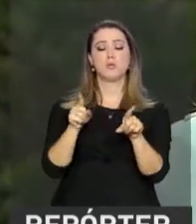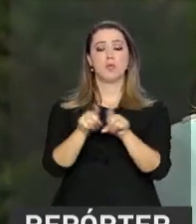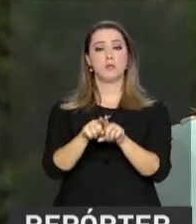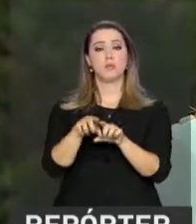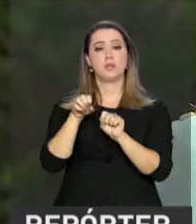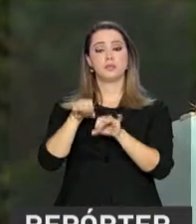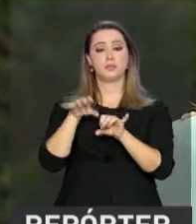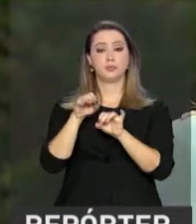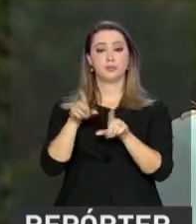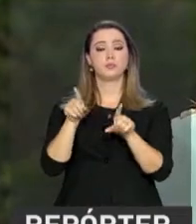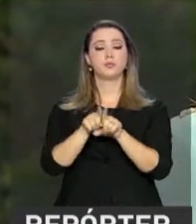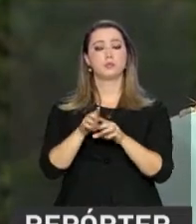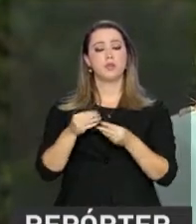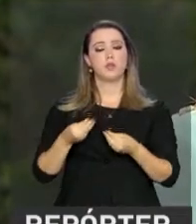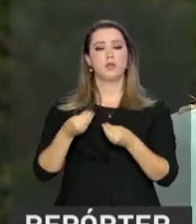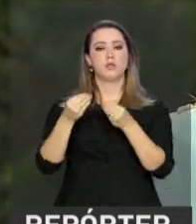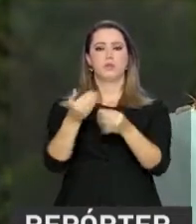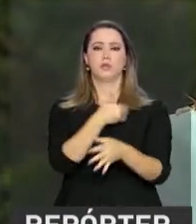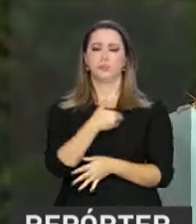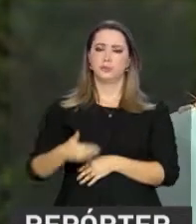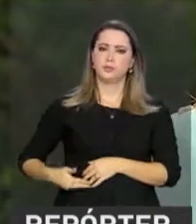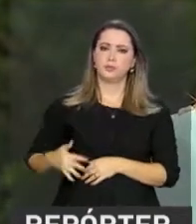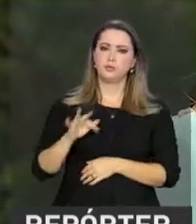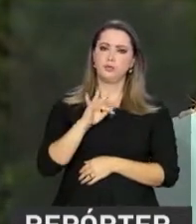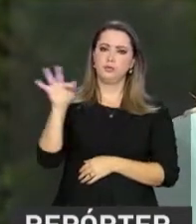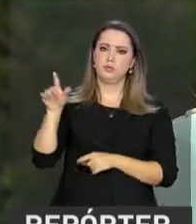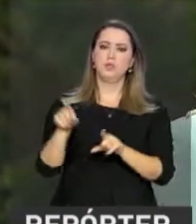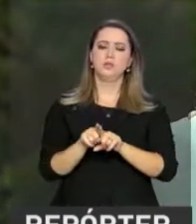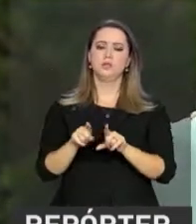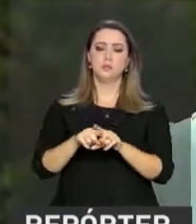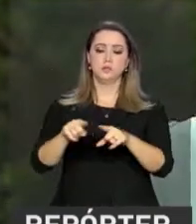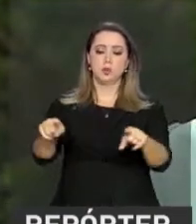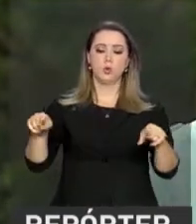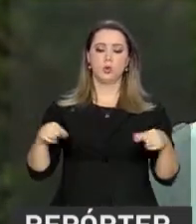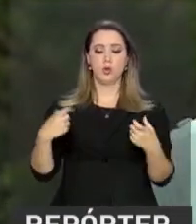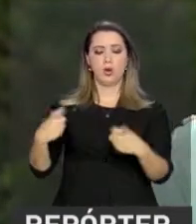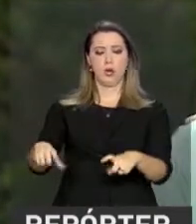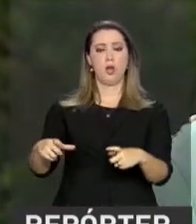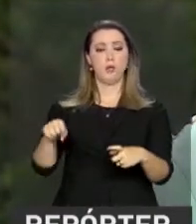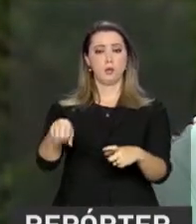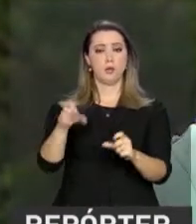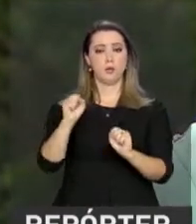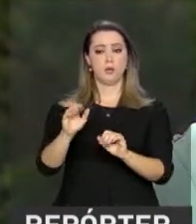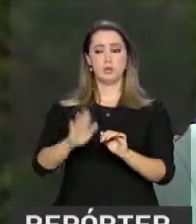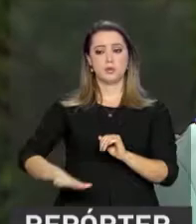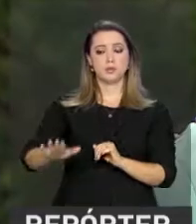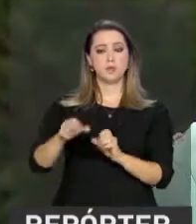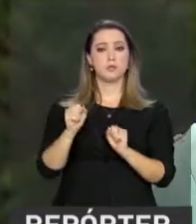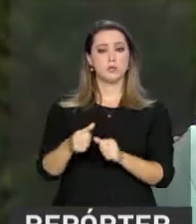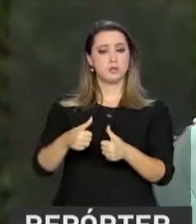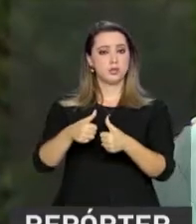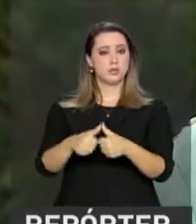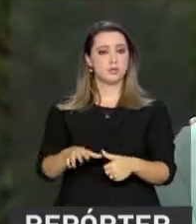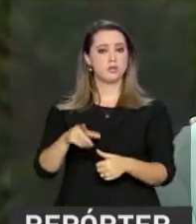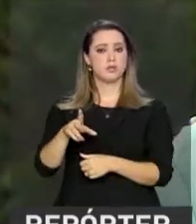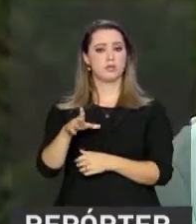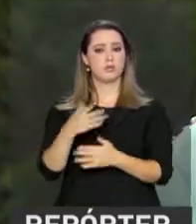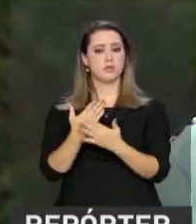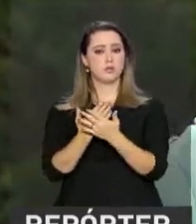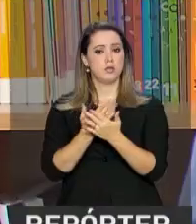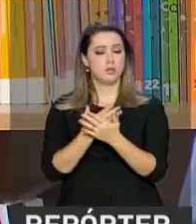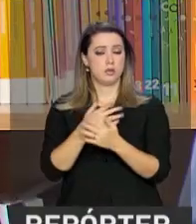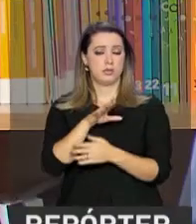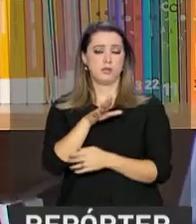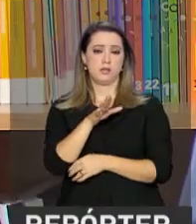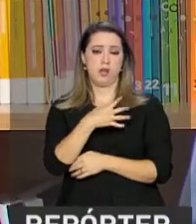para os professores é fornecido pelo governo federal há também uma sala de acolhimento um local onde as crianças podem ficar durante as aulas dos faz